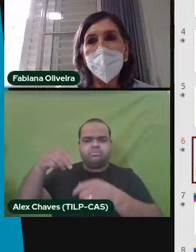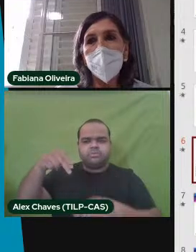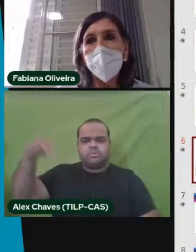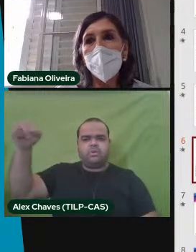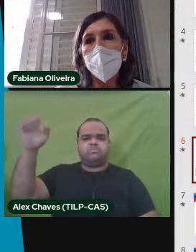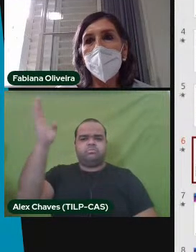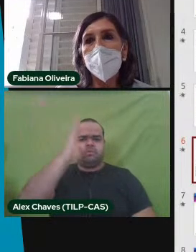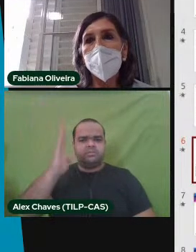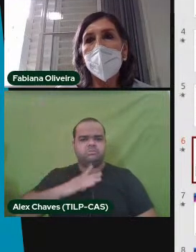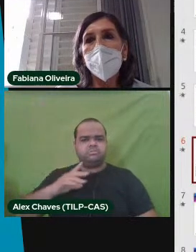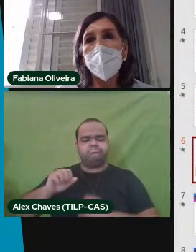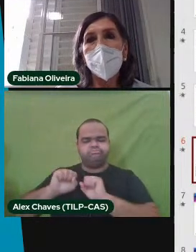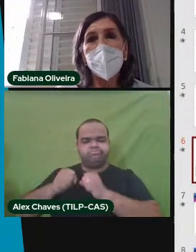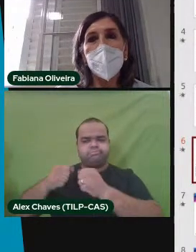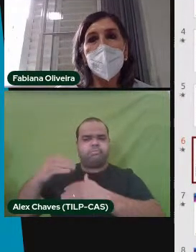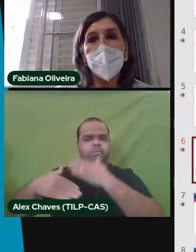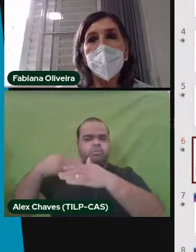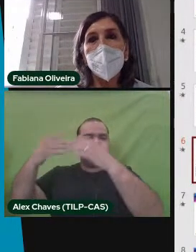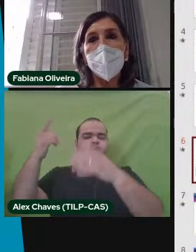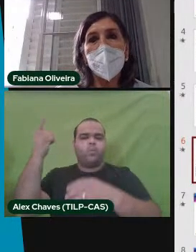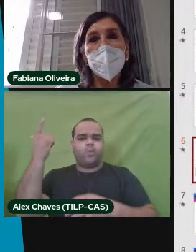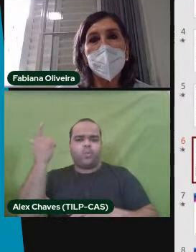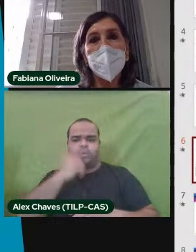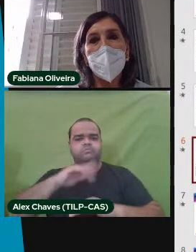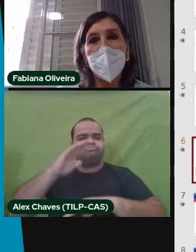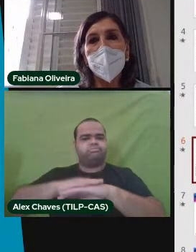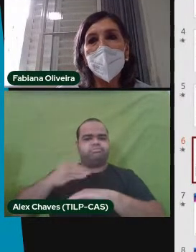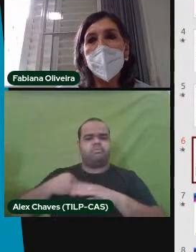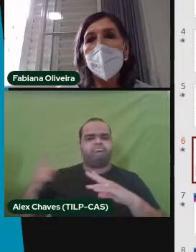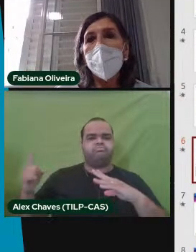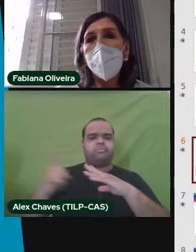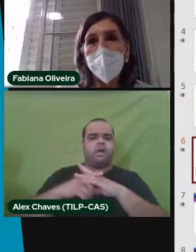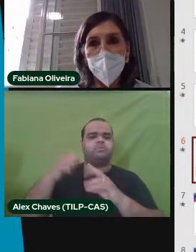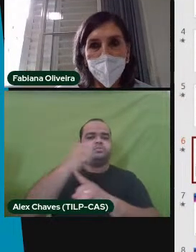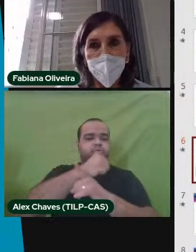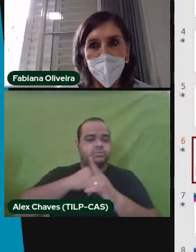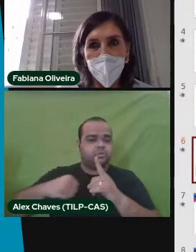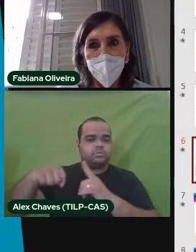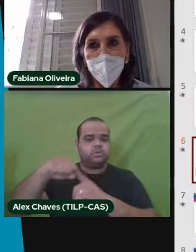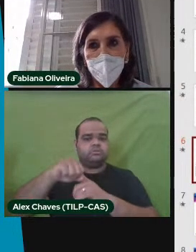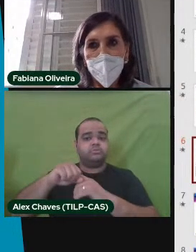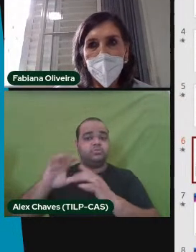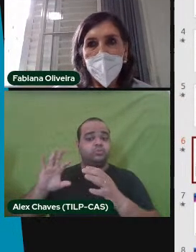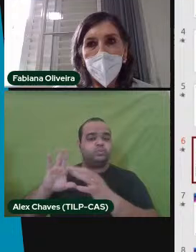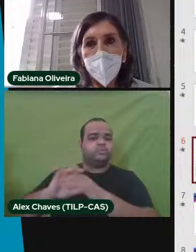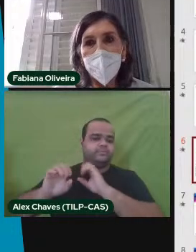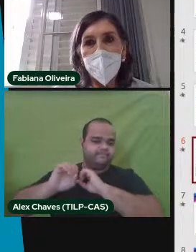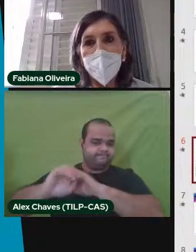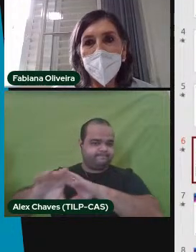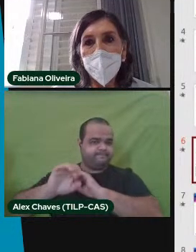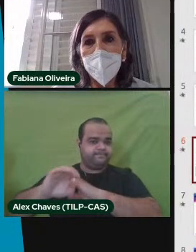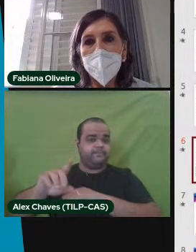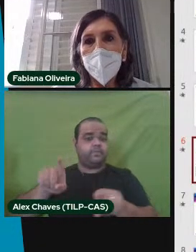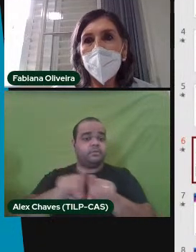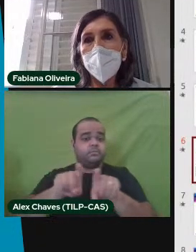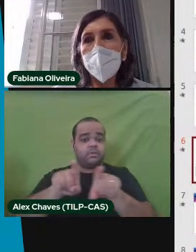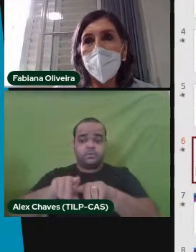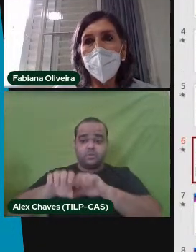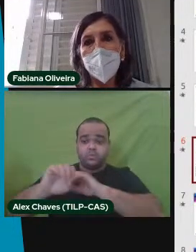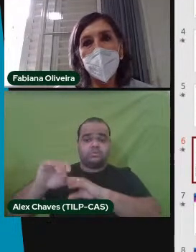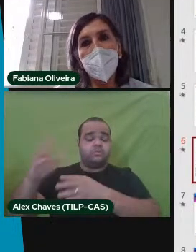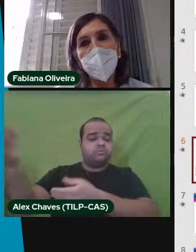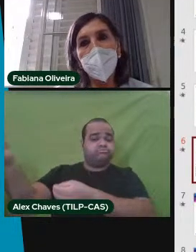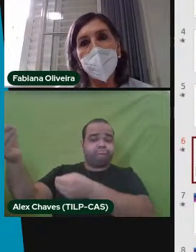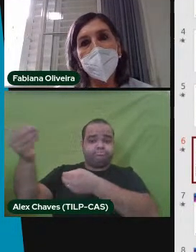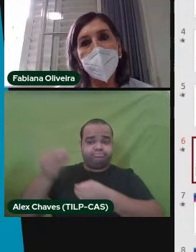e crescemos e adquirimos condições para viver em sociedade pela educação. Pela educação que recebemos no